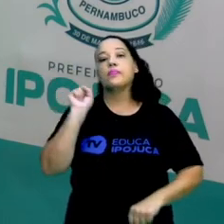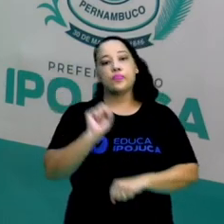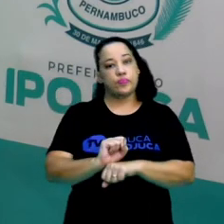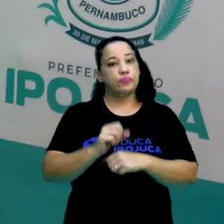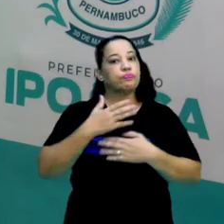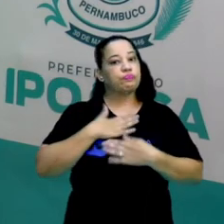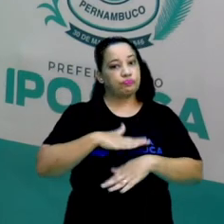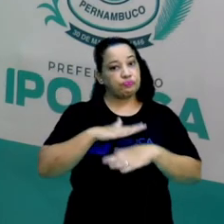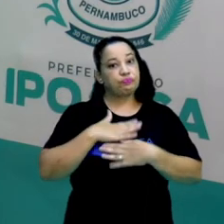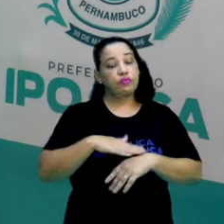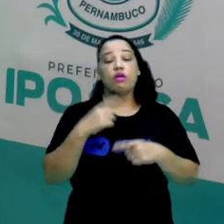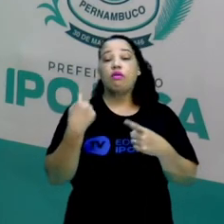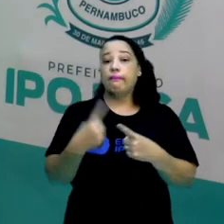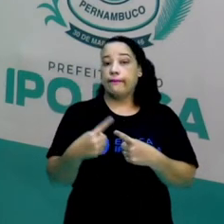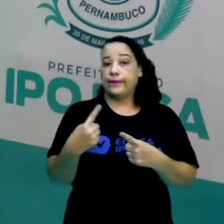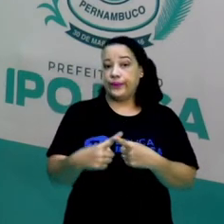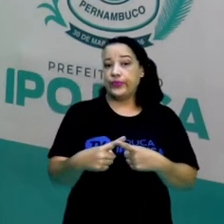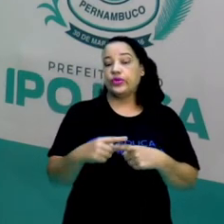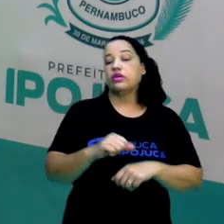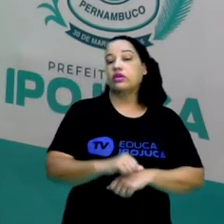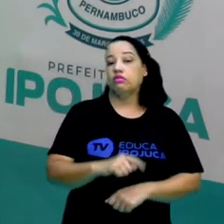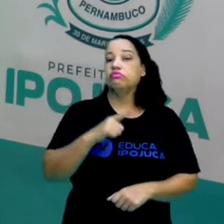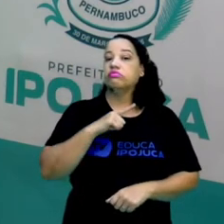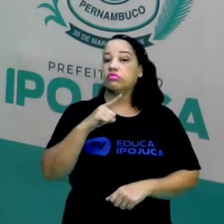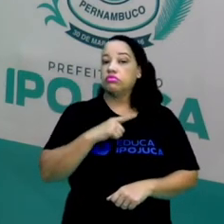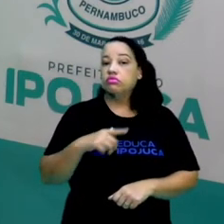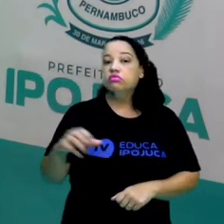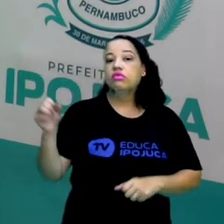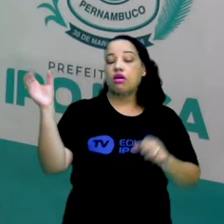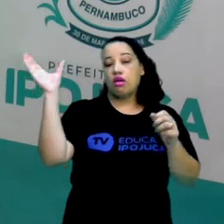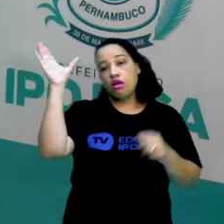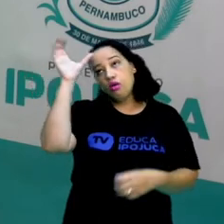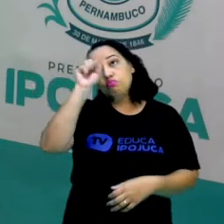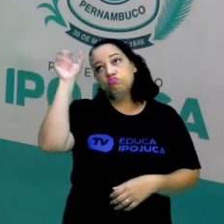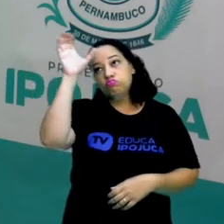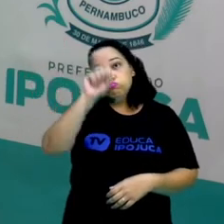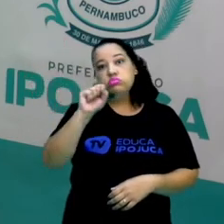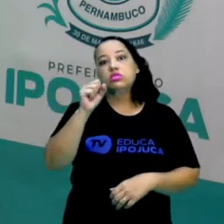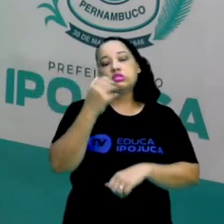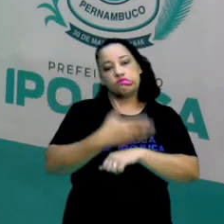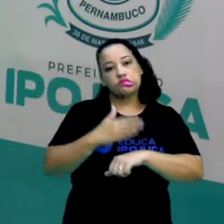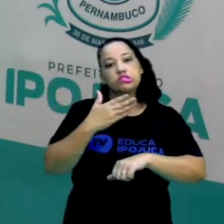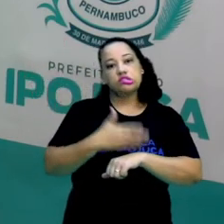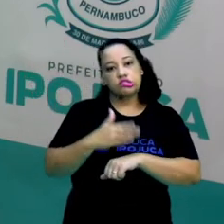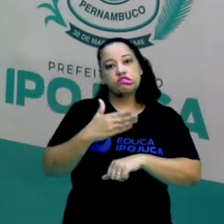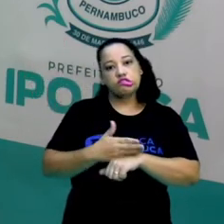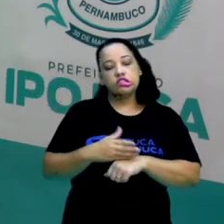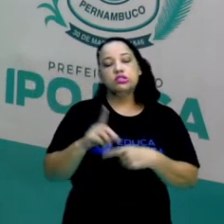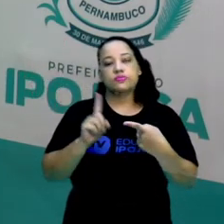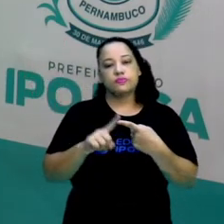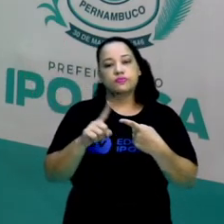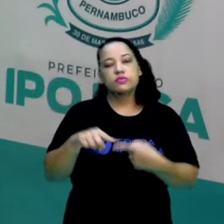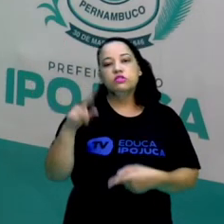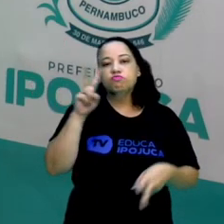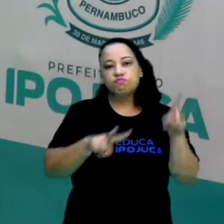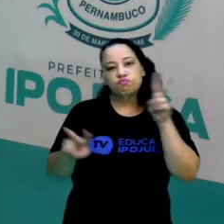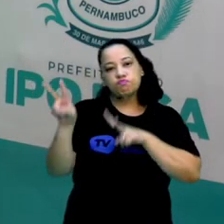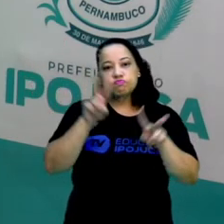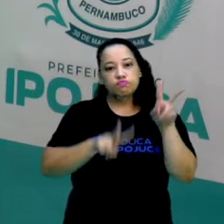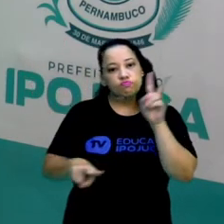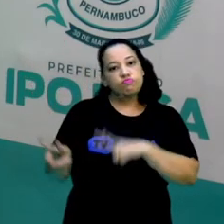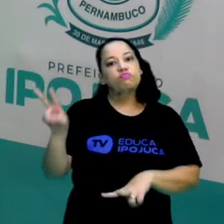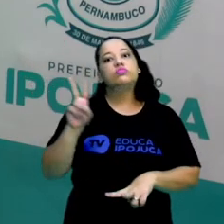e calma, porque existe processo de entendimento que é feito com a prática e com a visualização. E